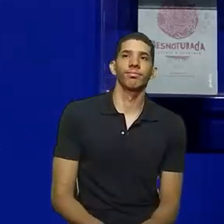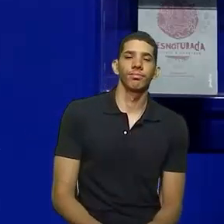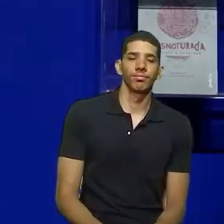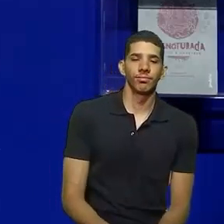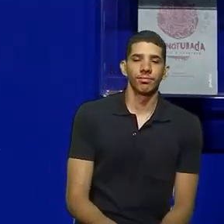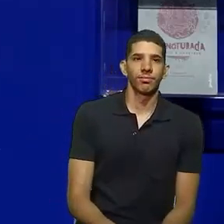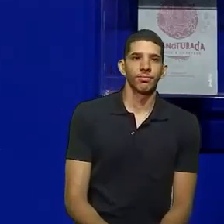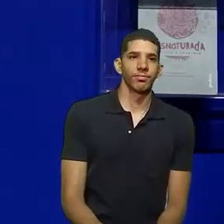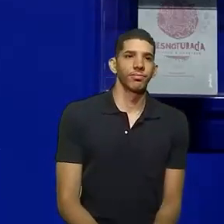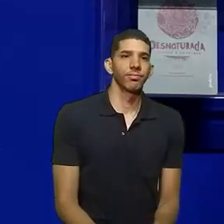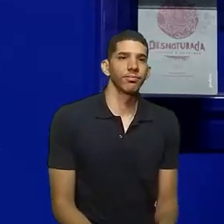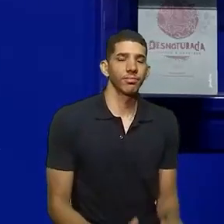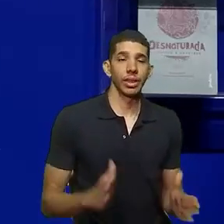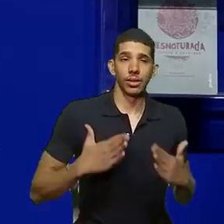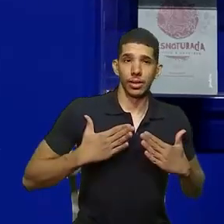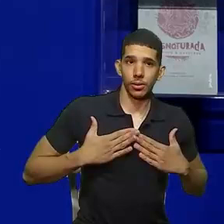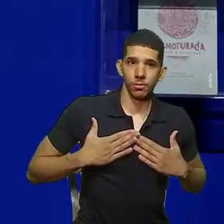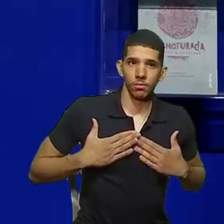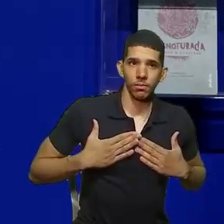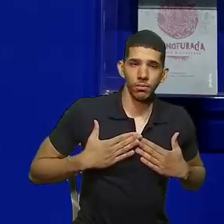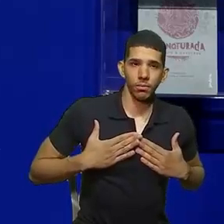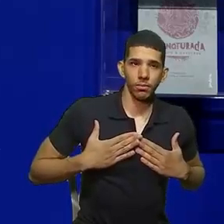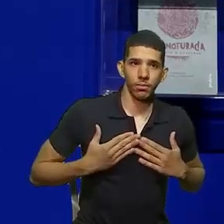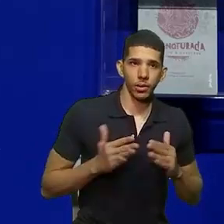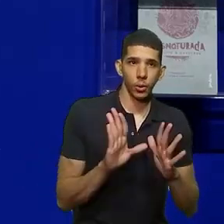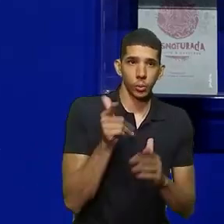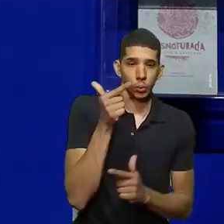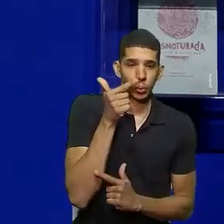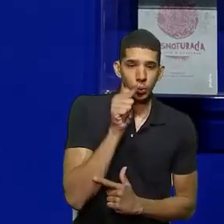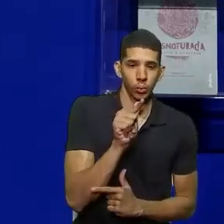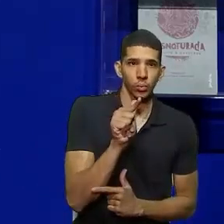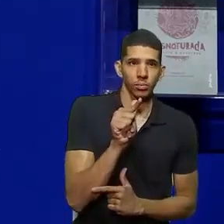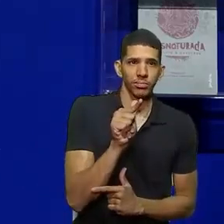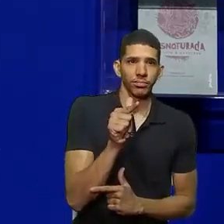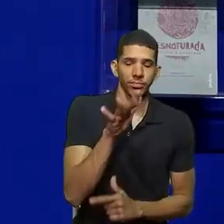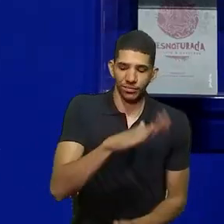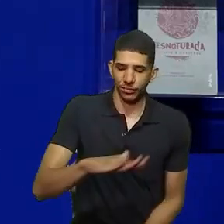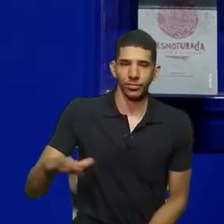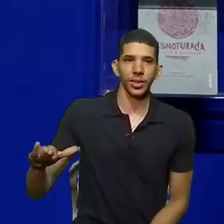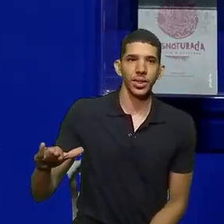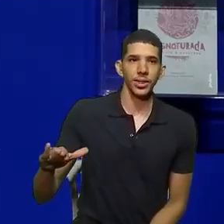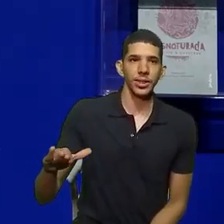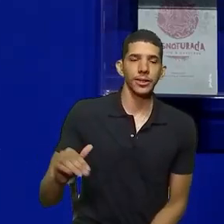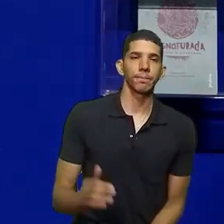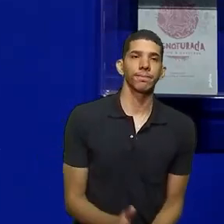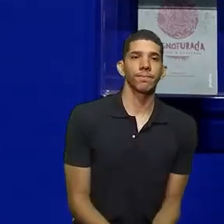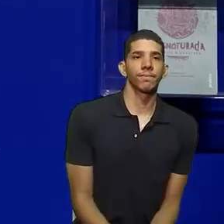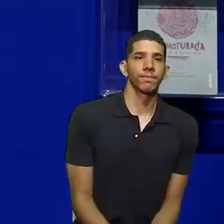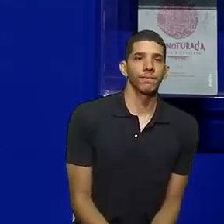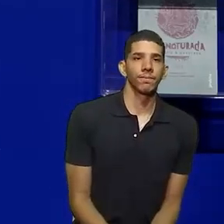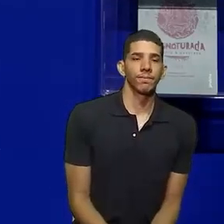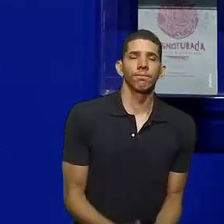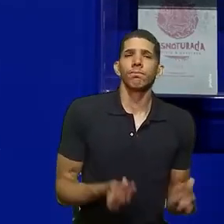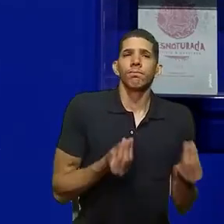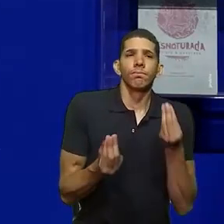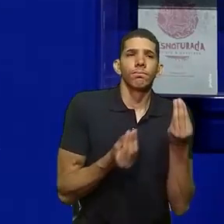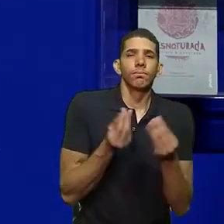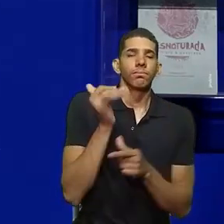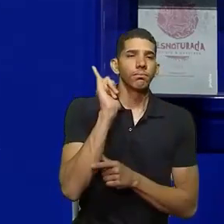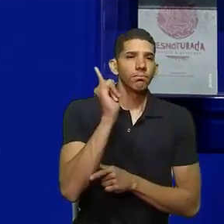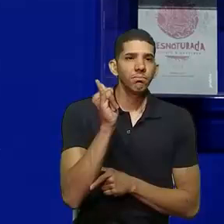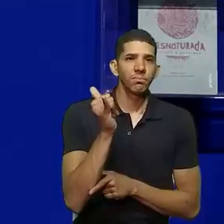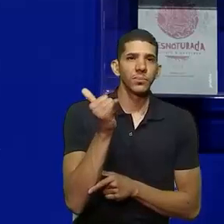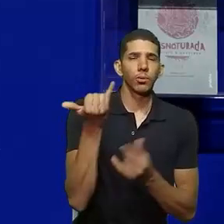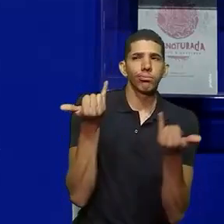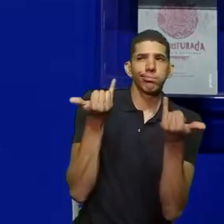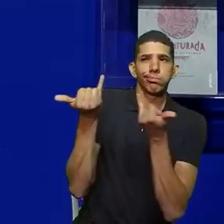para mim, né? Se não fosse o que eu ganhei na infância, em termos de história, em